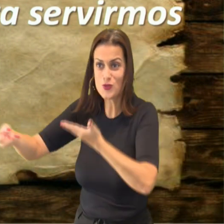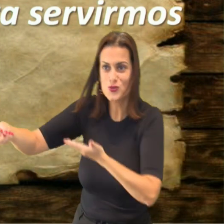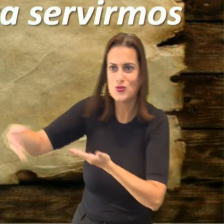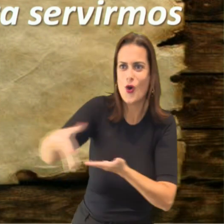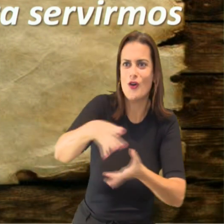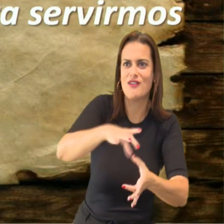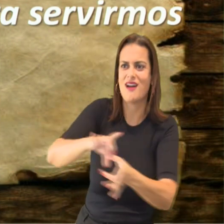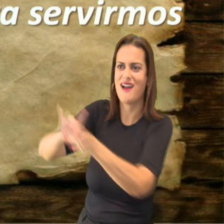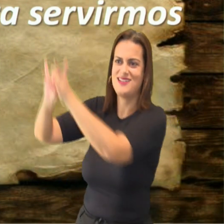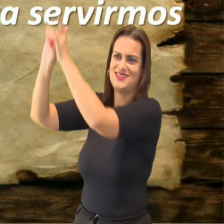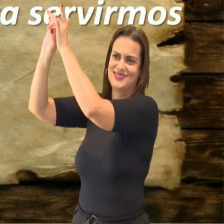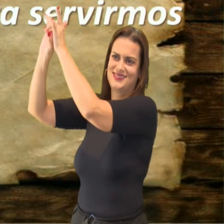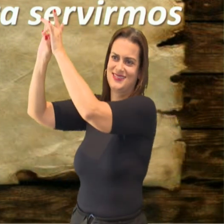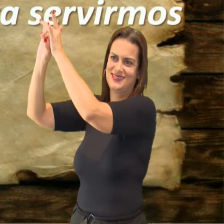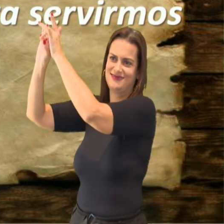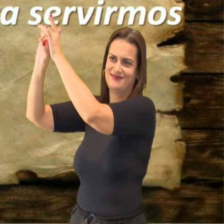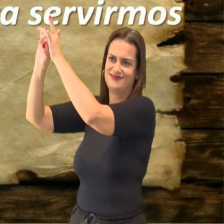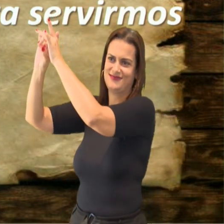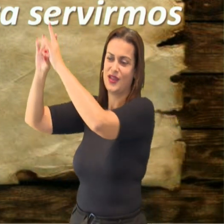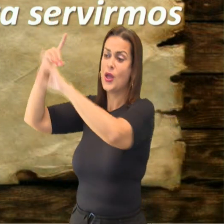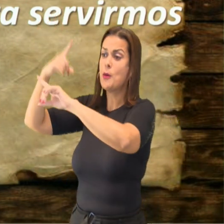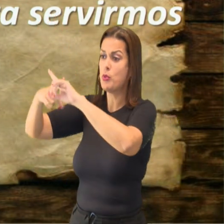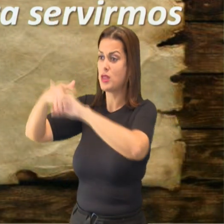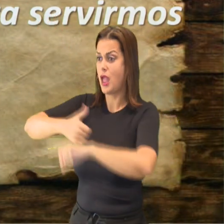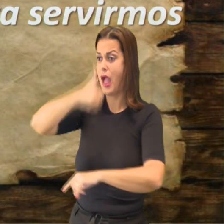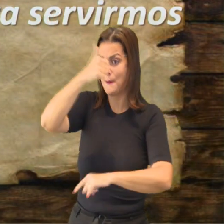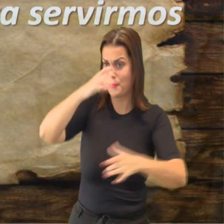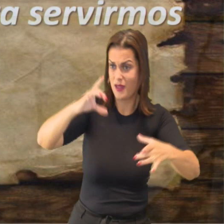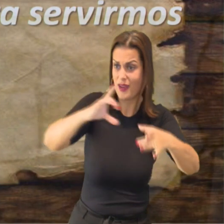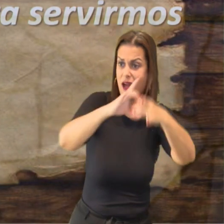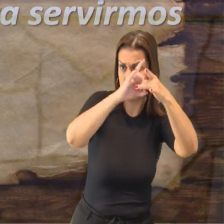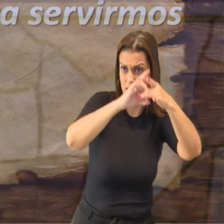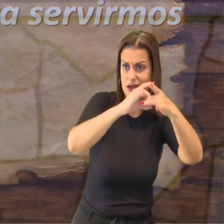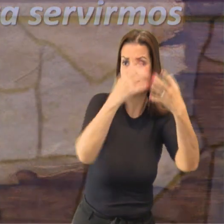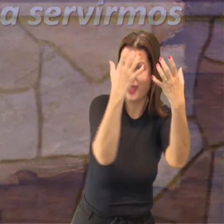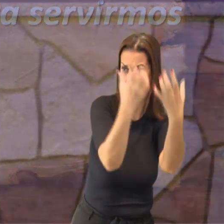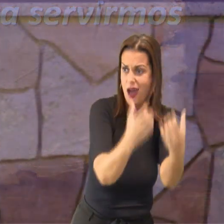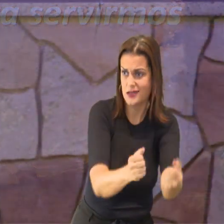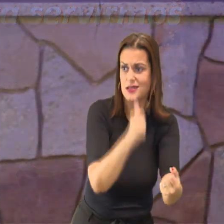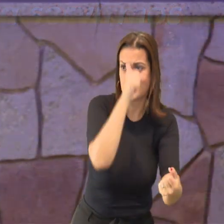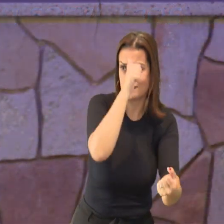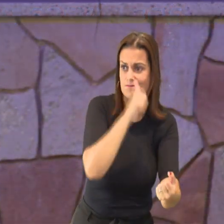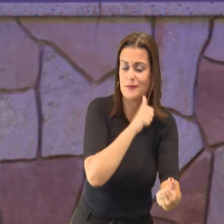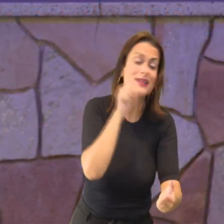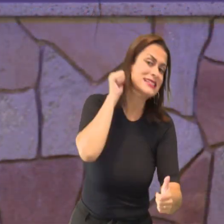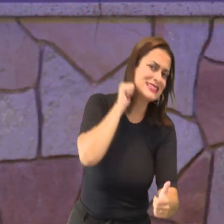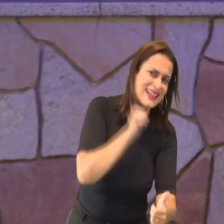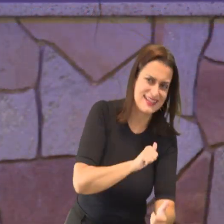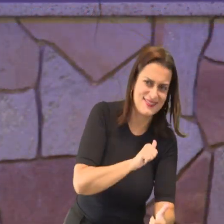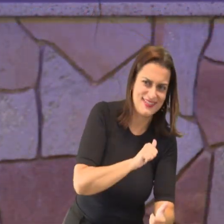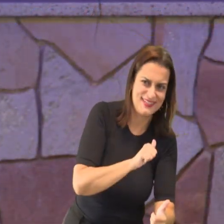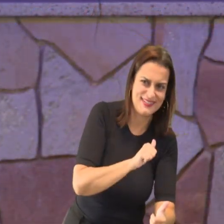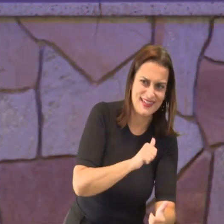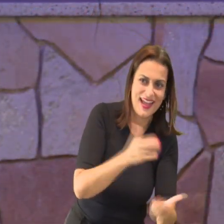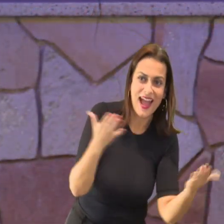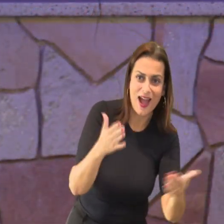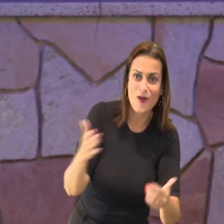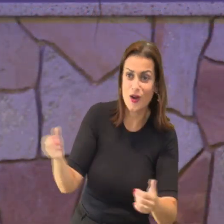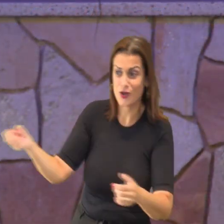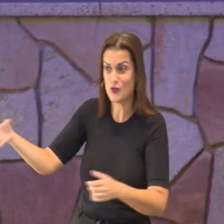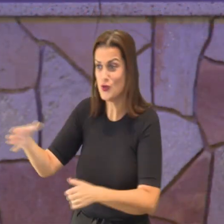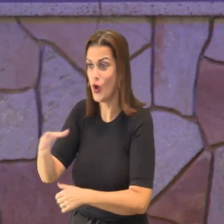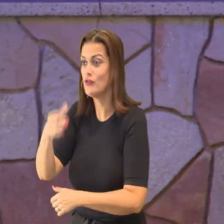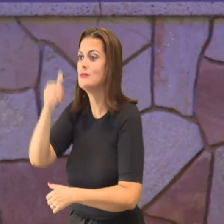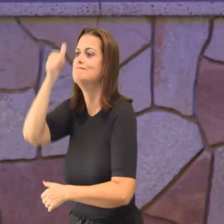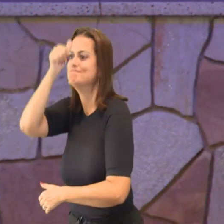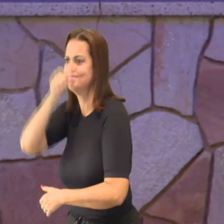das transgressões que havia sobre a primeira aliança, recebam a promessa da eterna aliança, da eterna herança